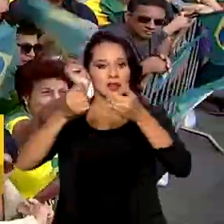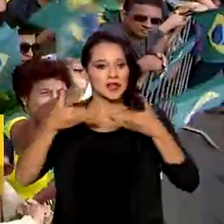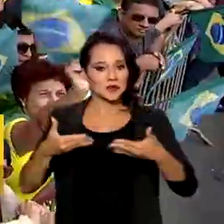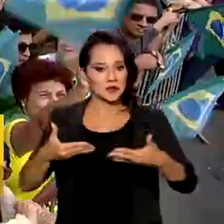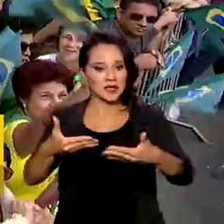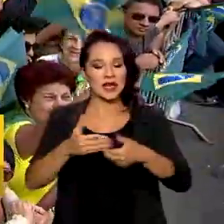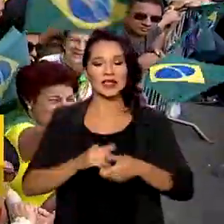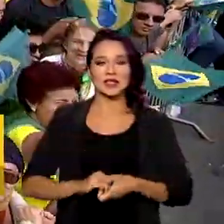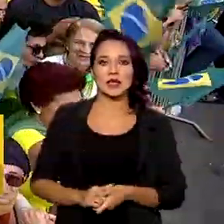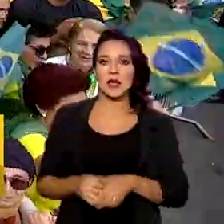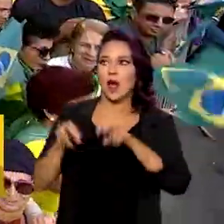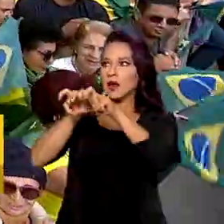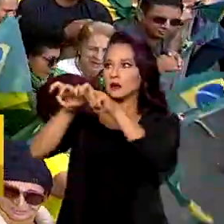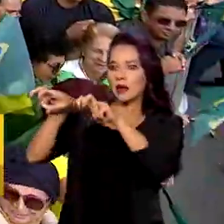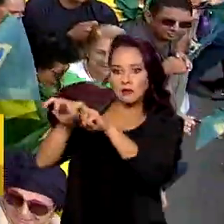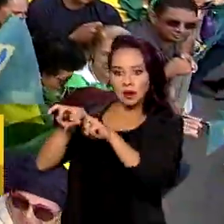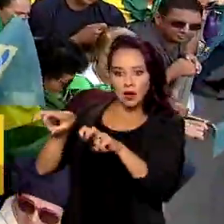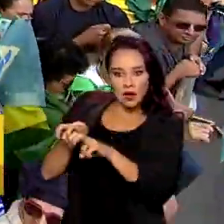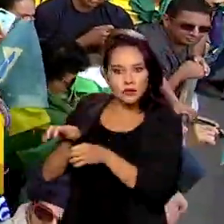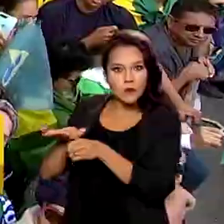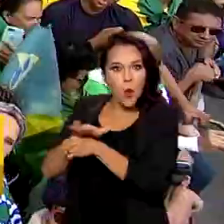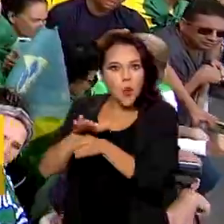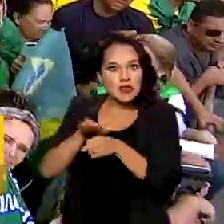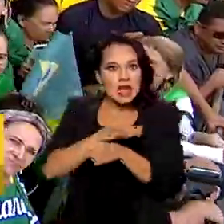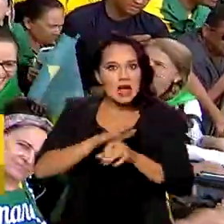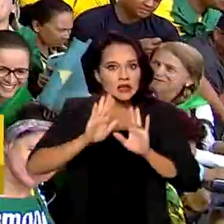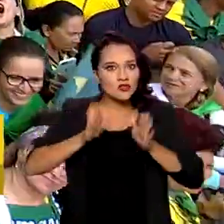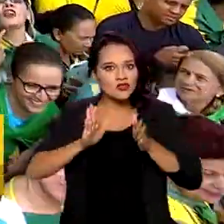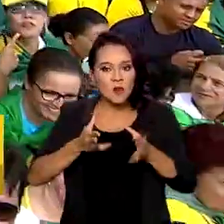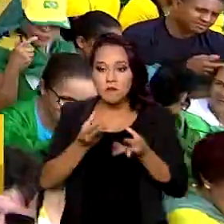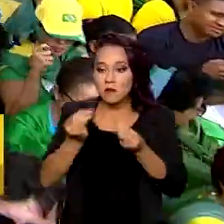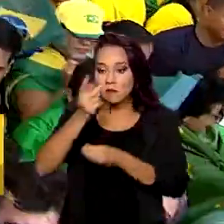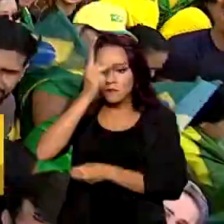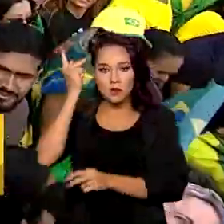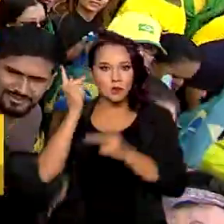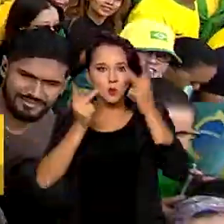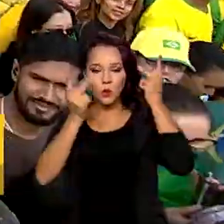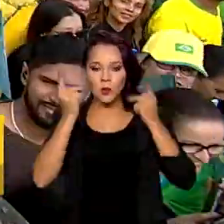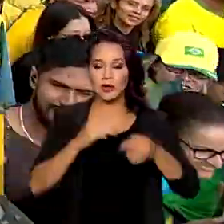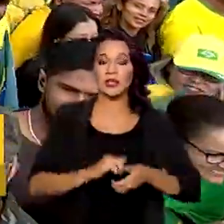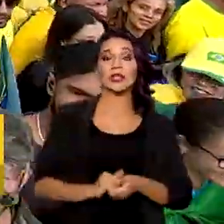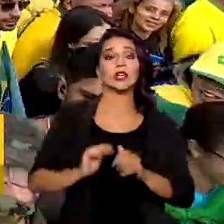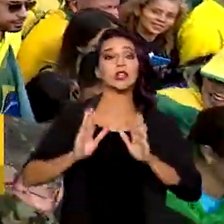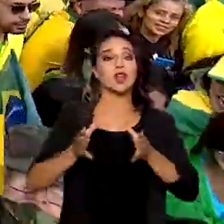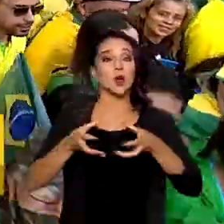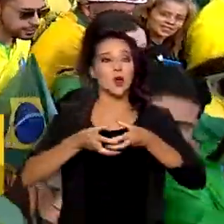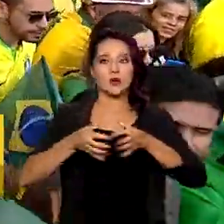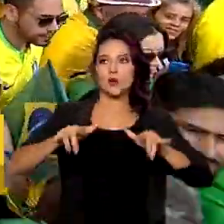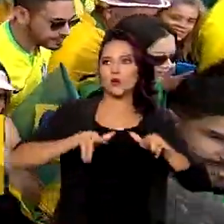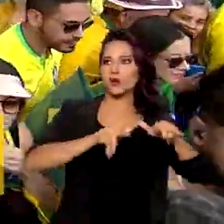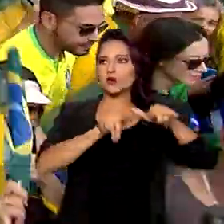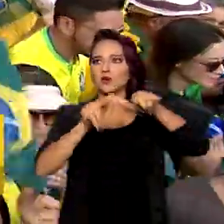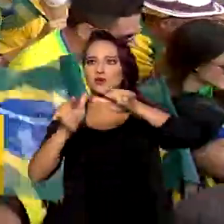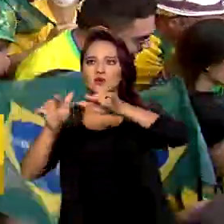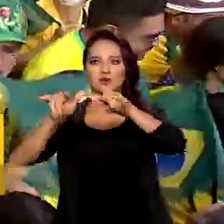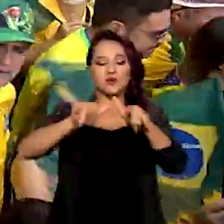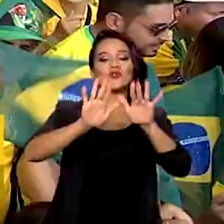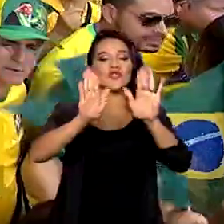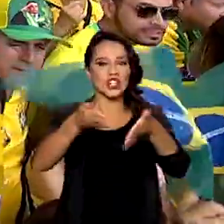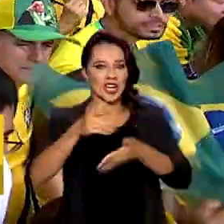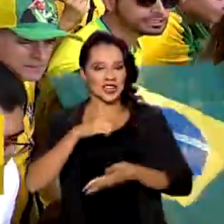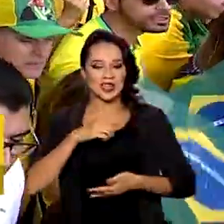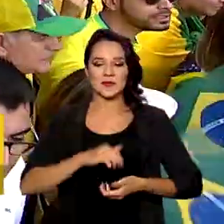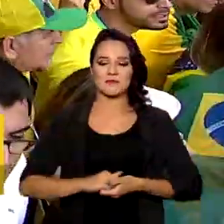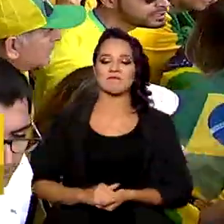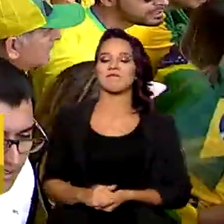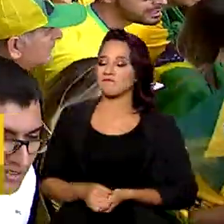dos ministérios. Cheias, né? Já. Muita gente já aqui. A esquadrilha já está no ar neste momento, já está fazendo a apresentação, né, Major?